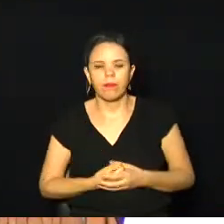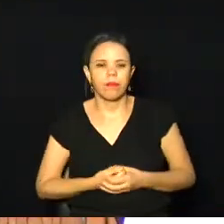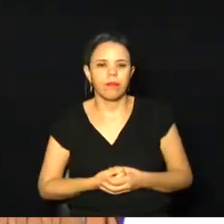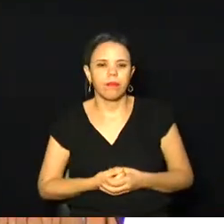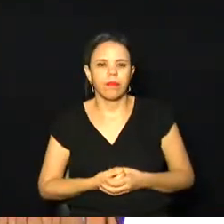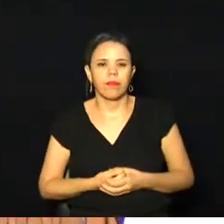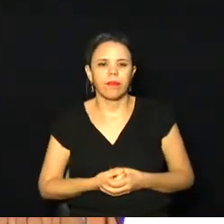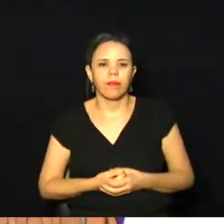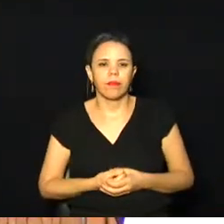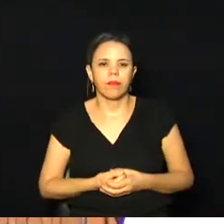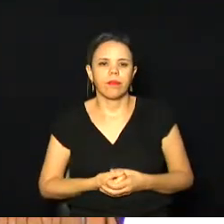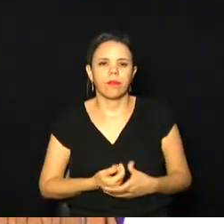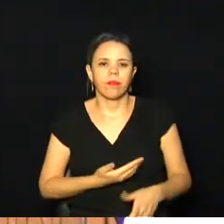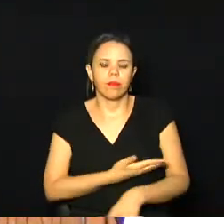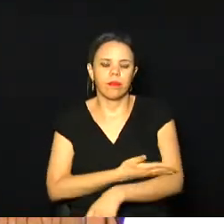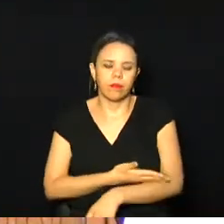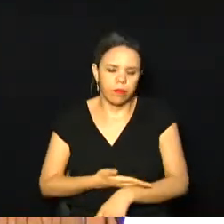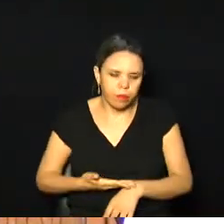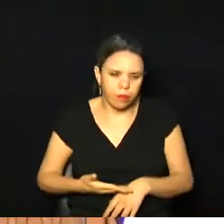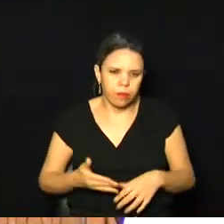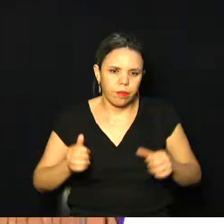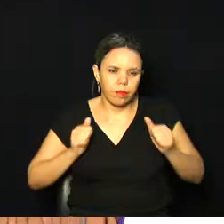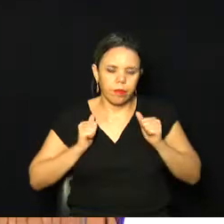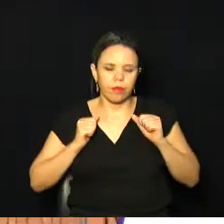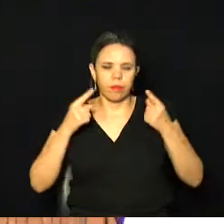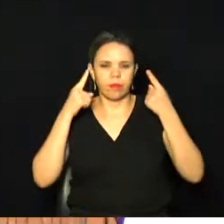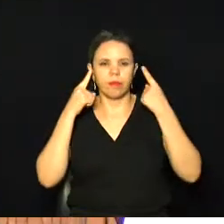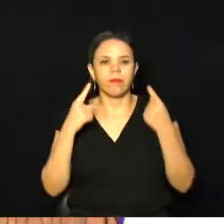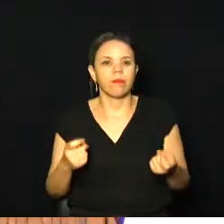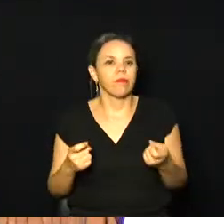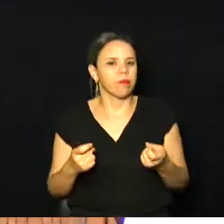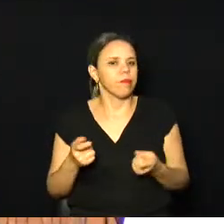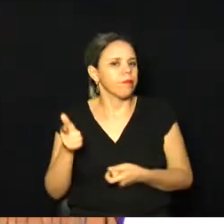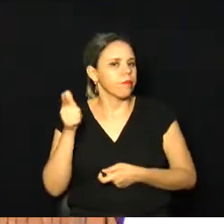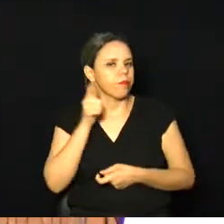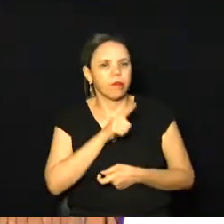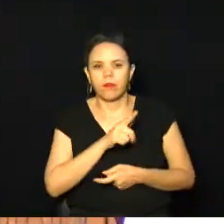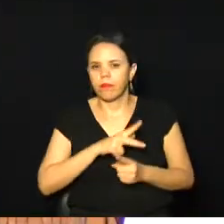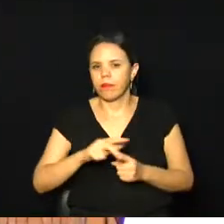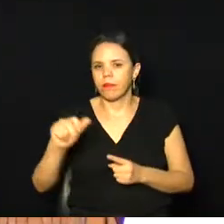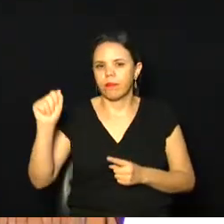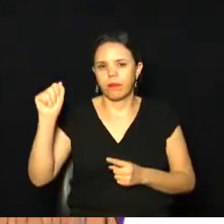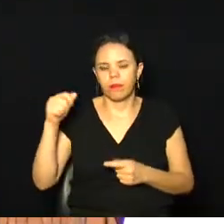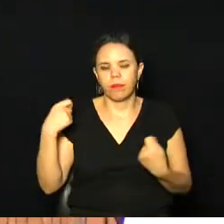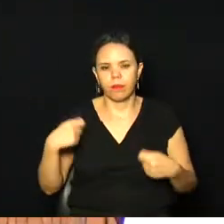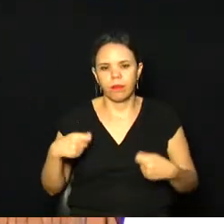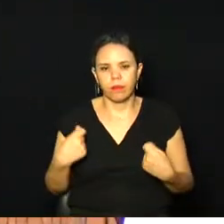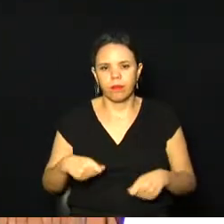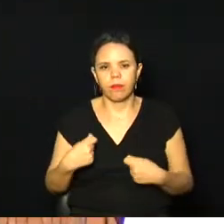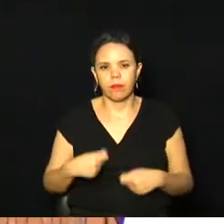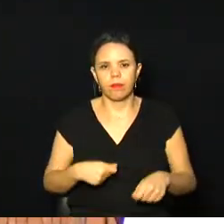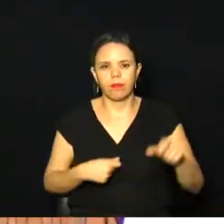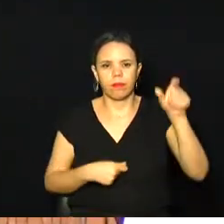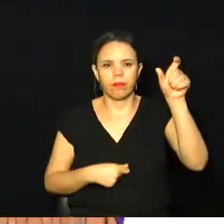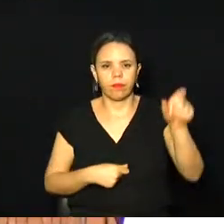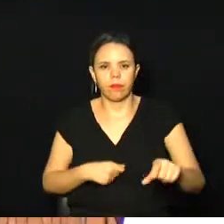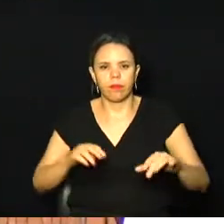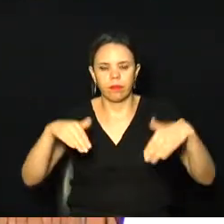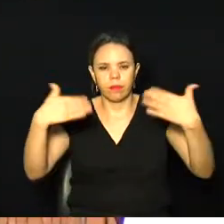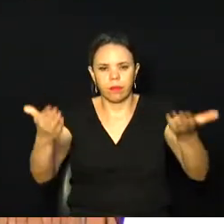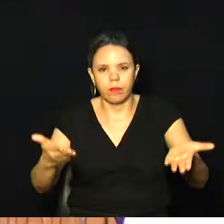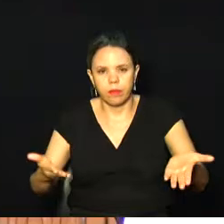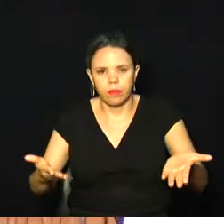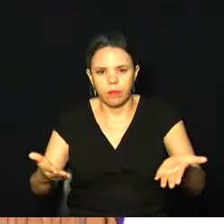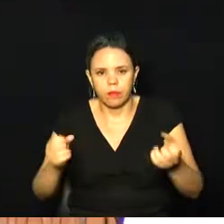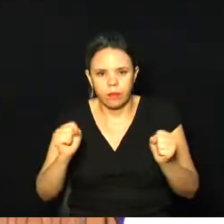círculo vicioso, que a gente fala que é o círculo da violência, que ela não consegue sair. Então, é preciso que venha um agente de fora, uma pessoa de fora